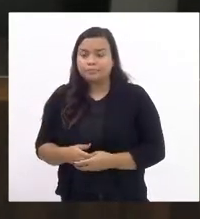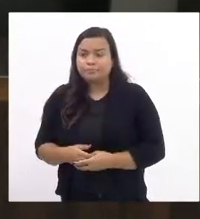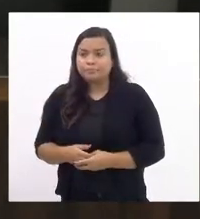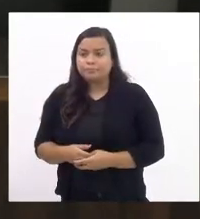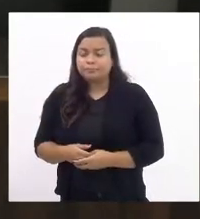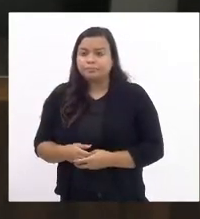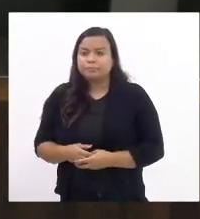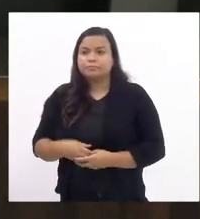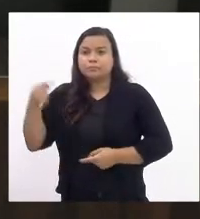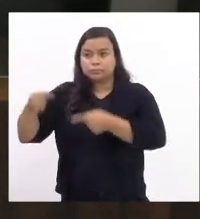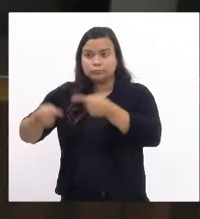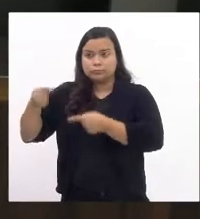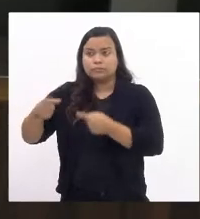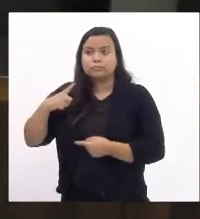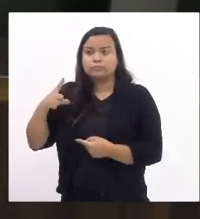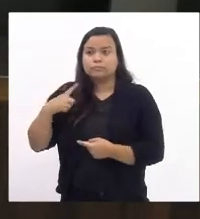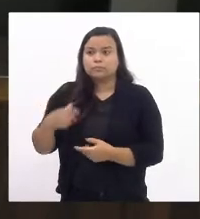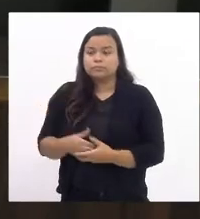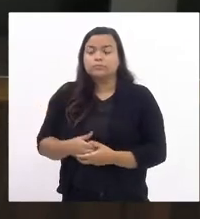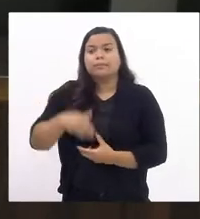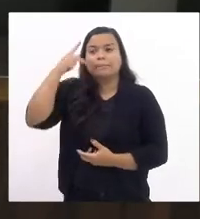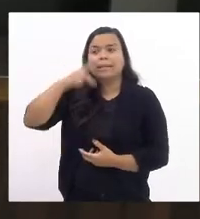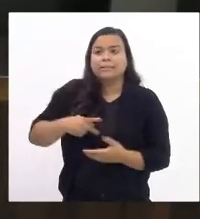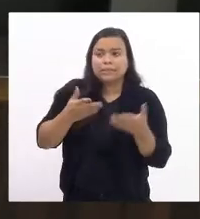Em discussão. Presidente.